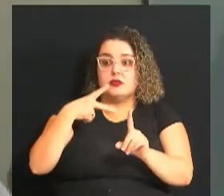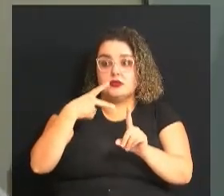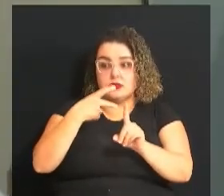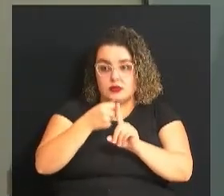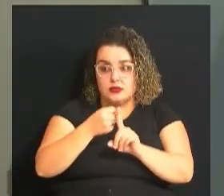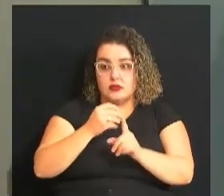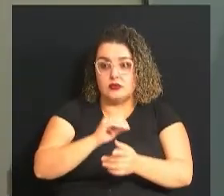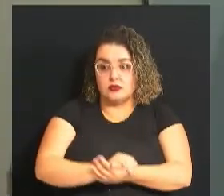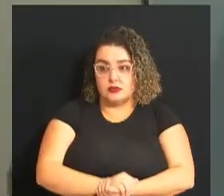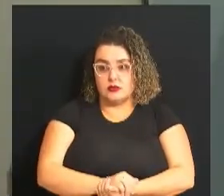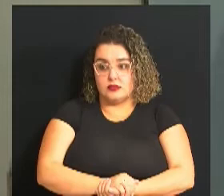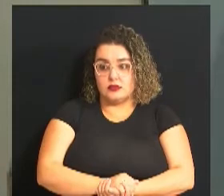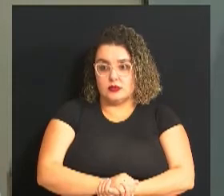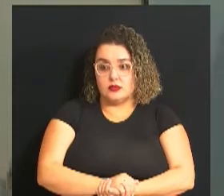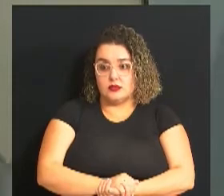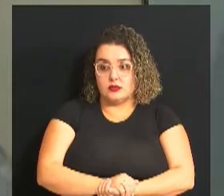esses